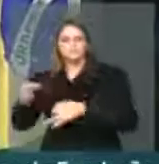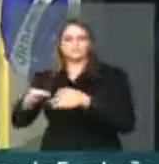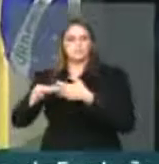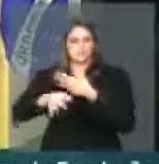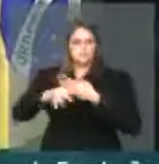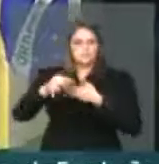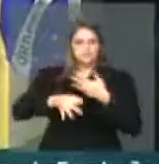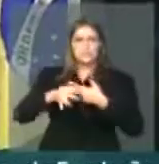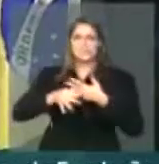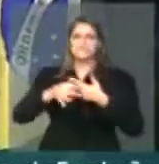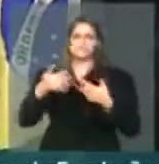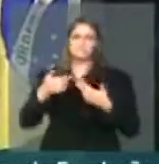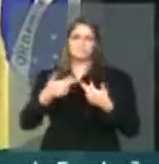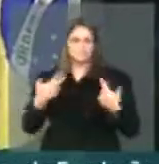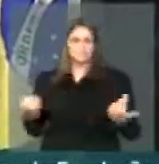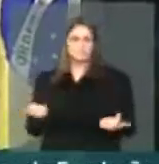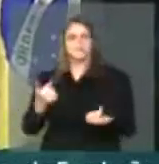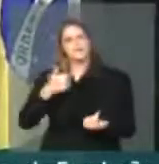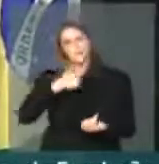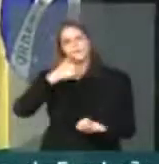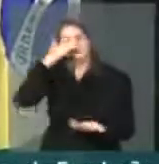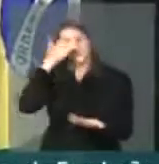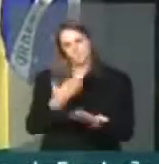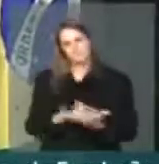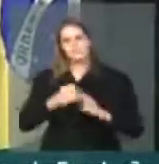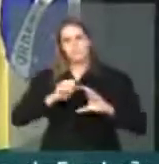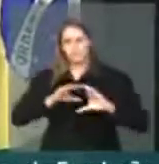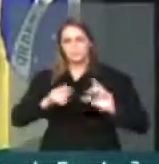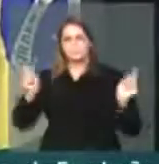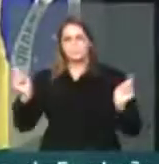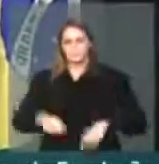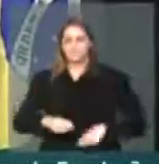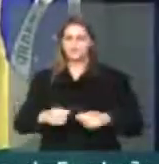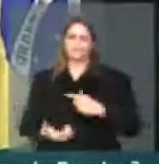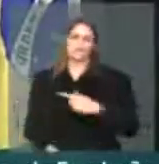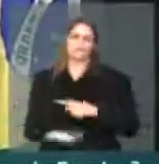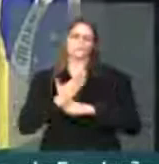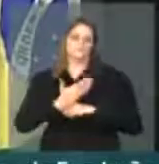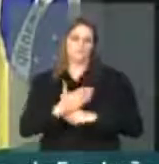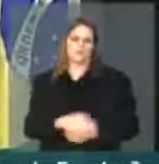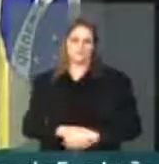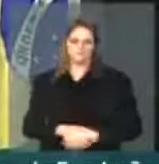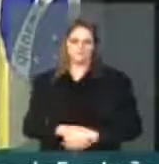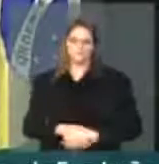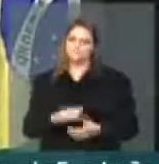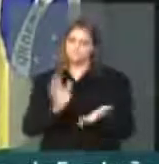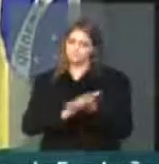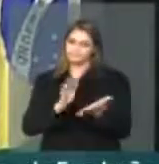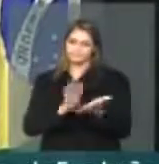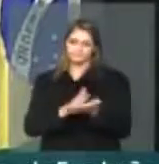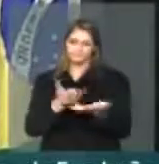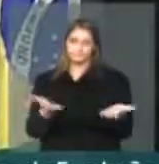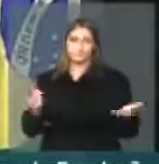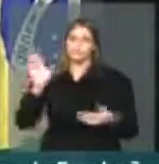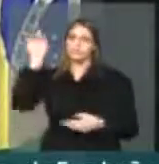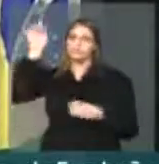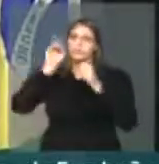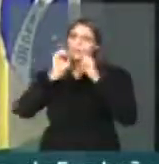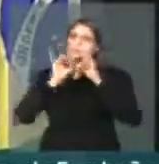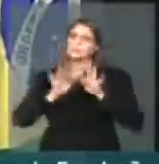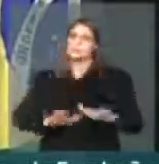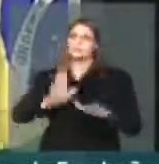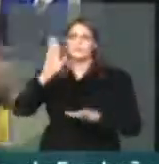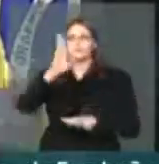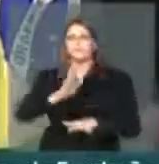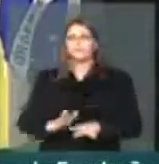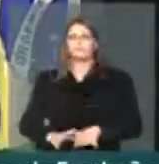social. Eu acredito na Rede Globo nesse sentido, com o seu poder, e essa é a minha homenagem. Que Deus abençoe o Brasil a sair dessa